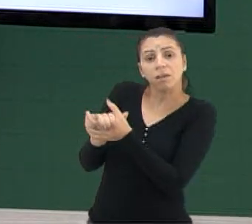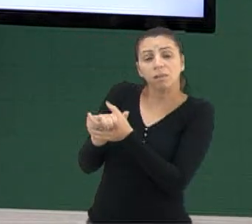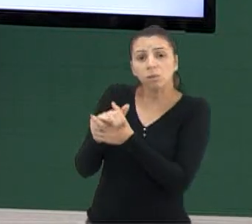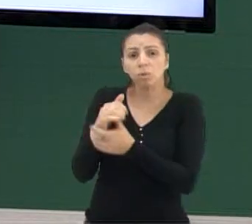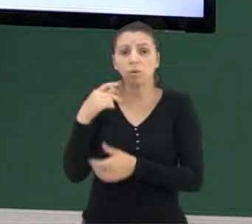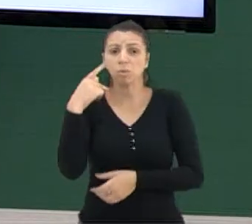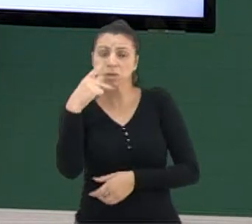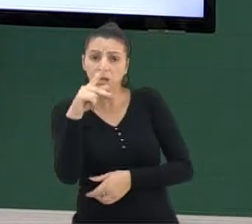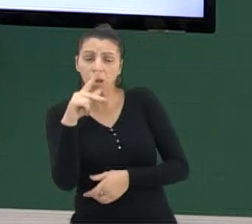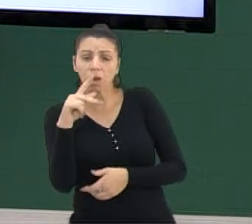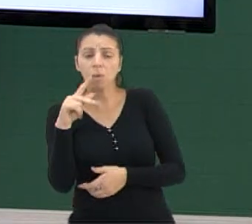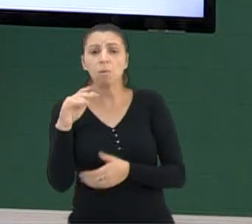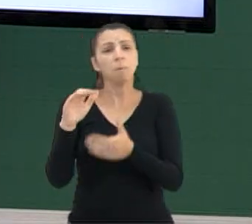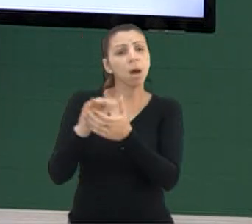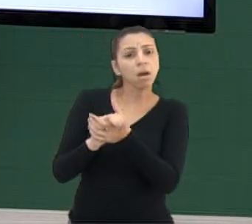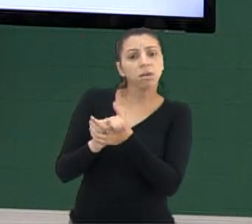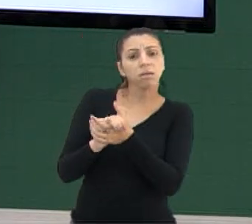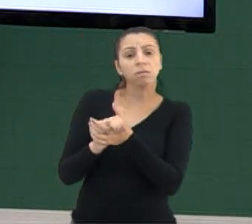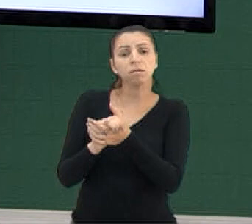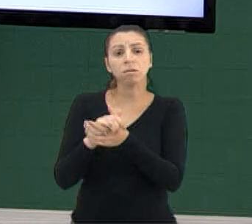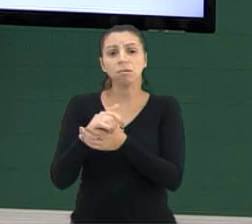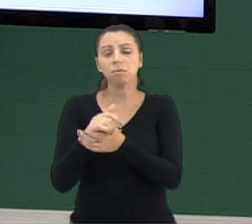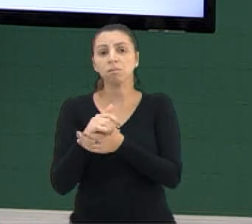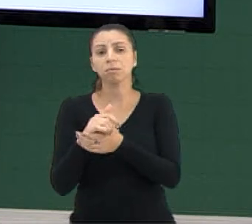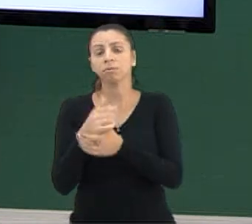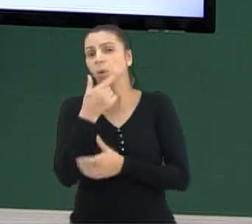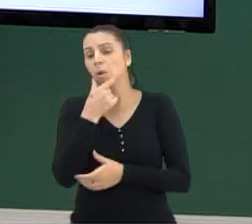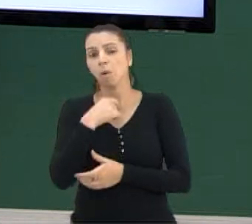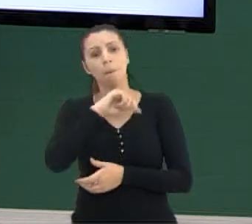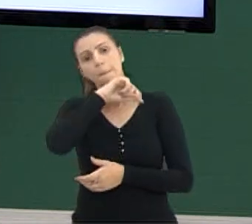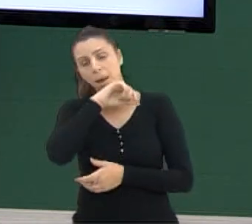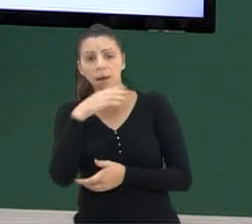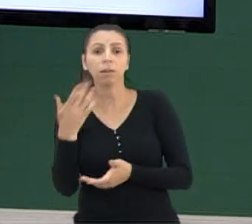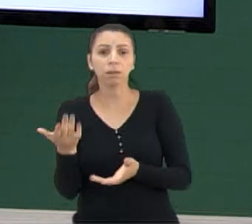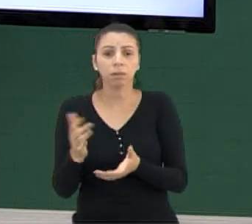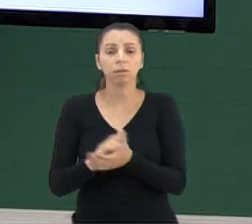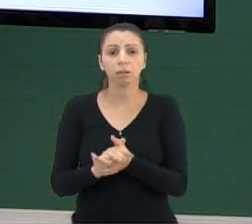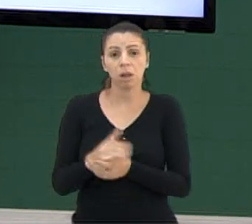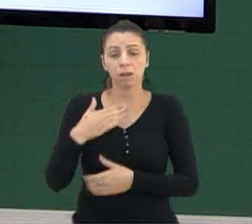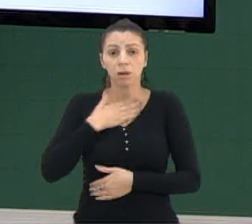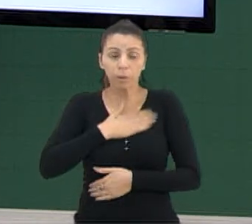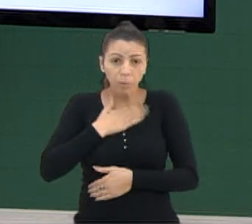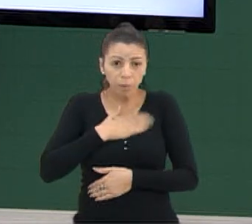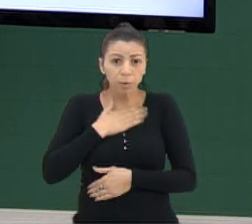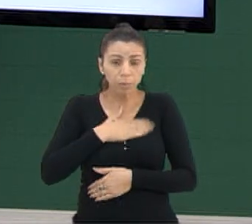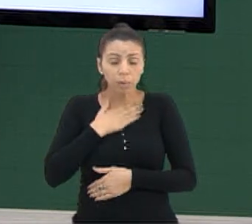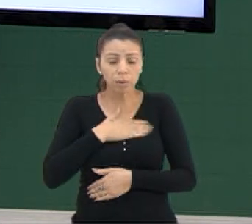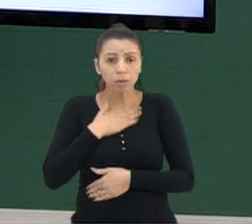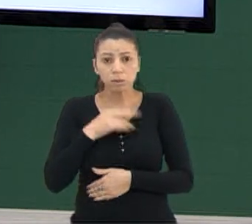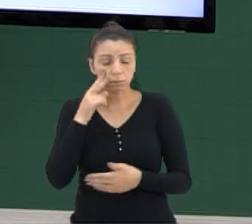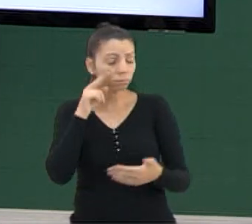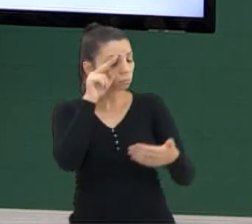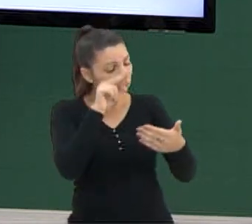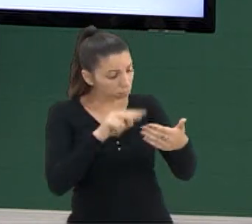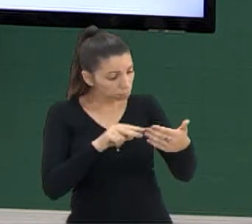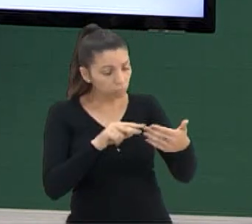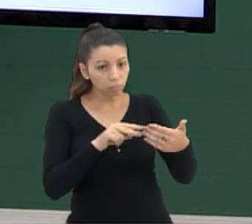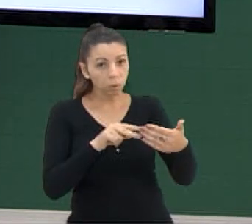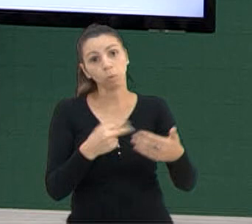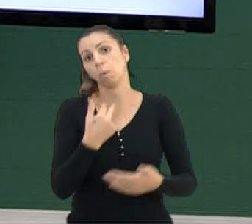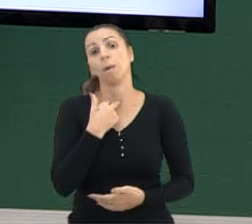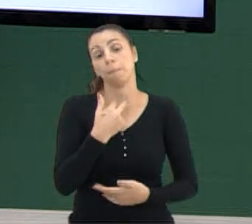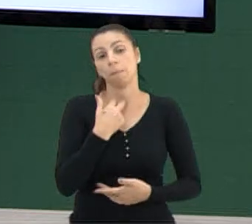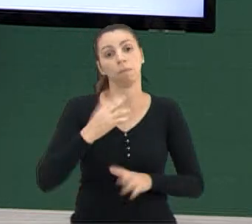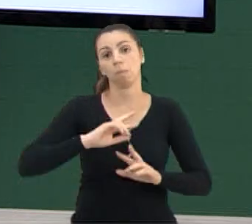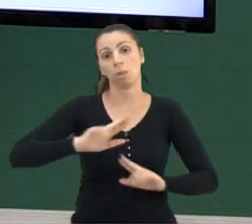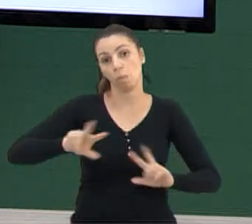mãe, da sua tia, da sua avó, né? Enfim, gosta de receita, ele vai poder ver também, tá? Não é proibido,